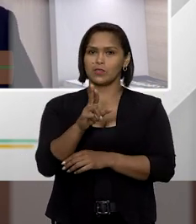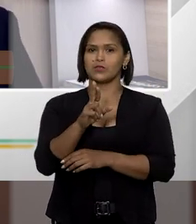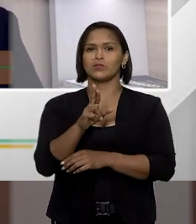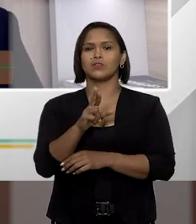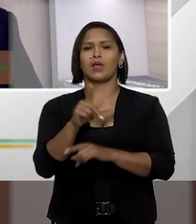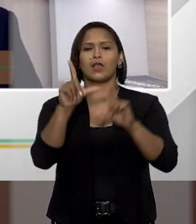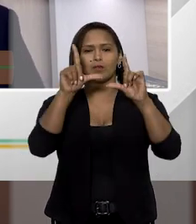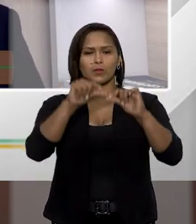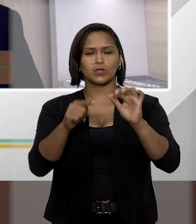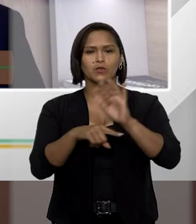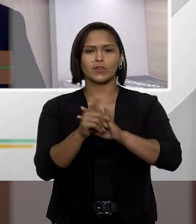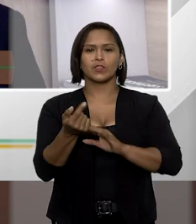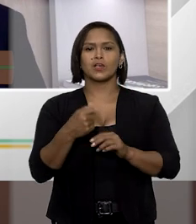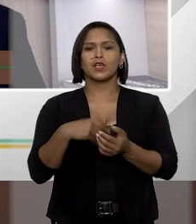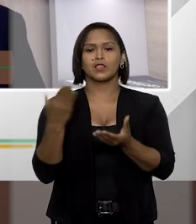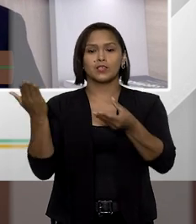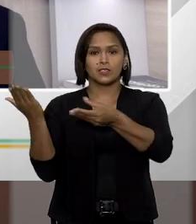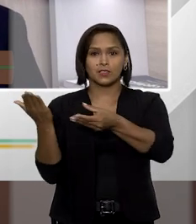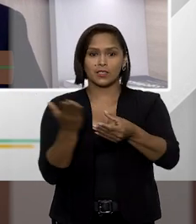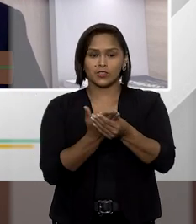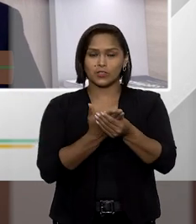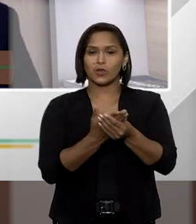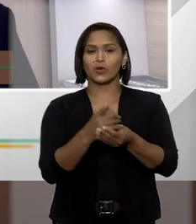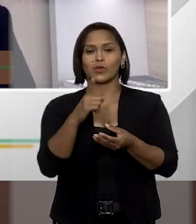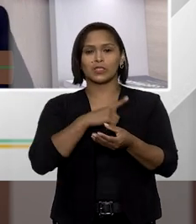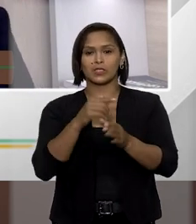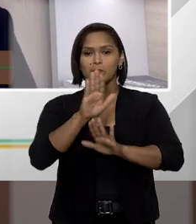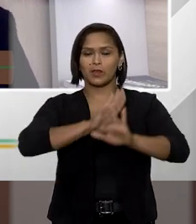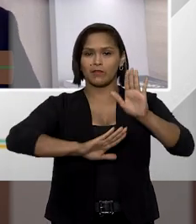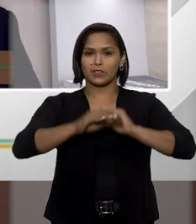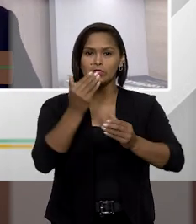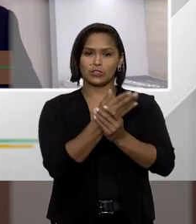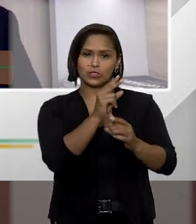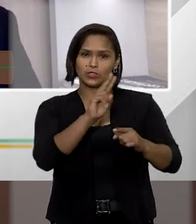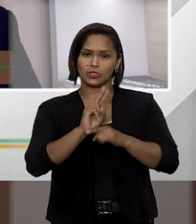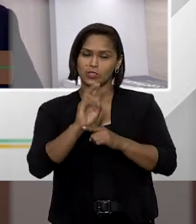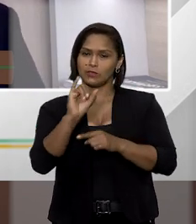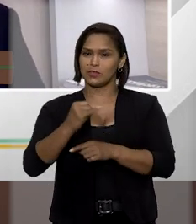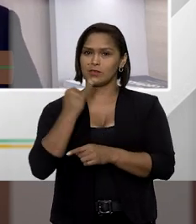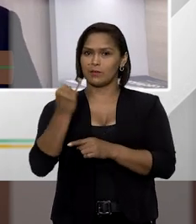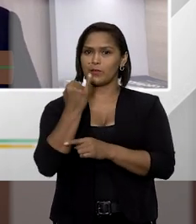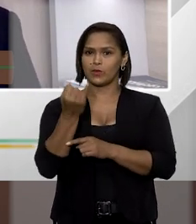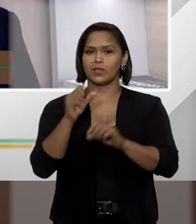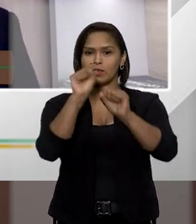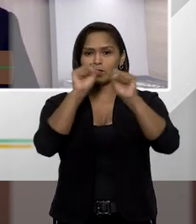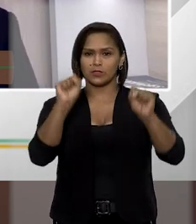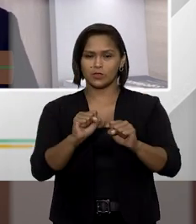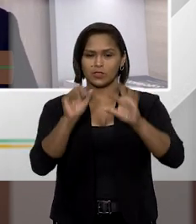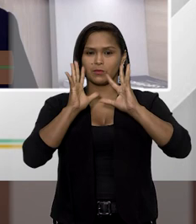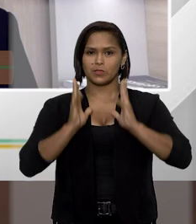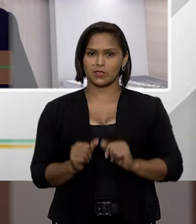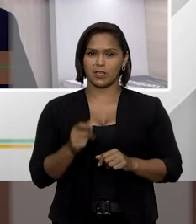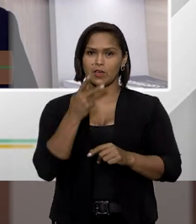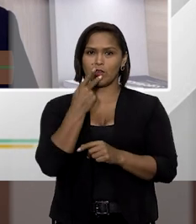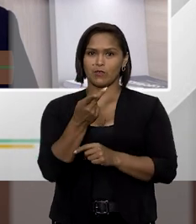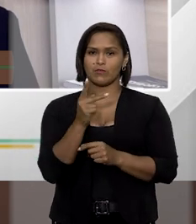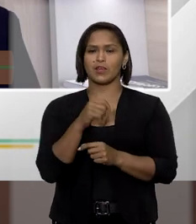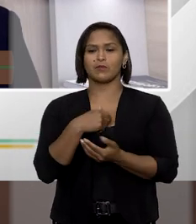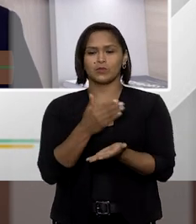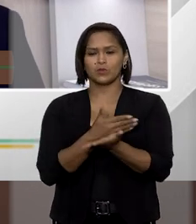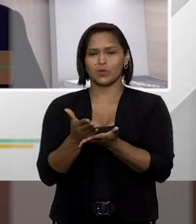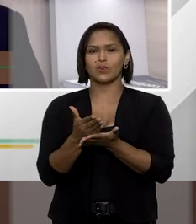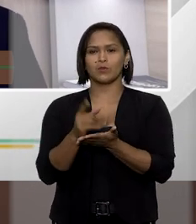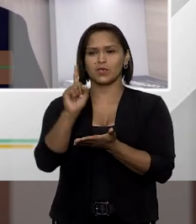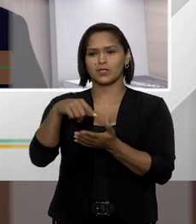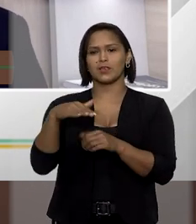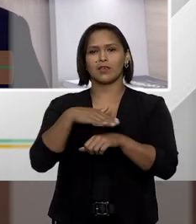resultado produzido, das ações preventivas, e aí entra a importância do sistema de integridade que nós falamos no